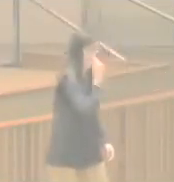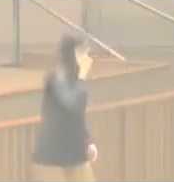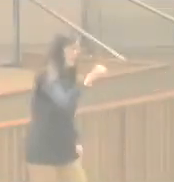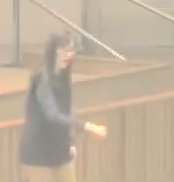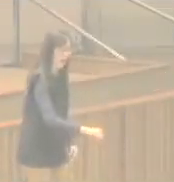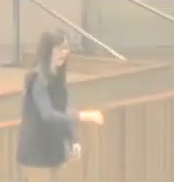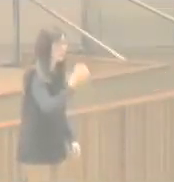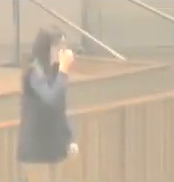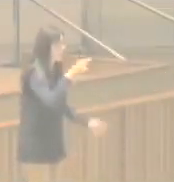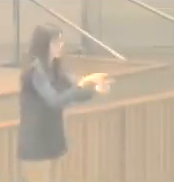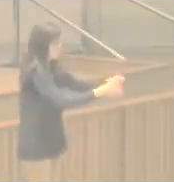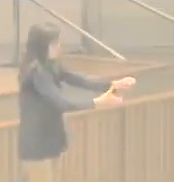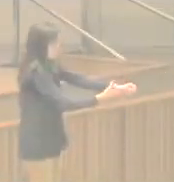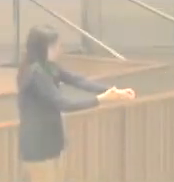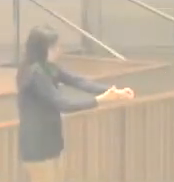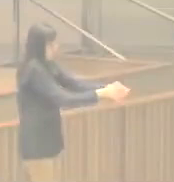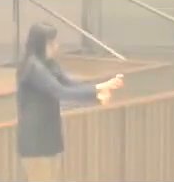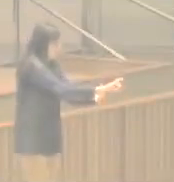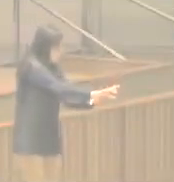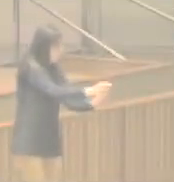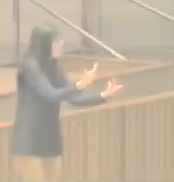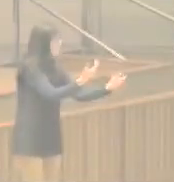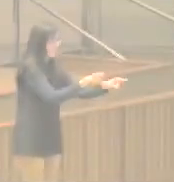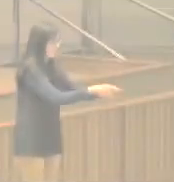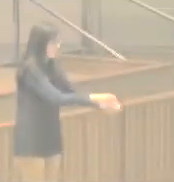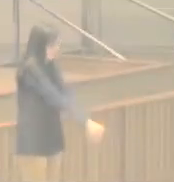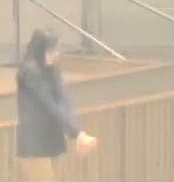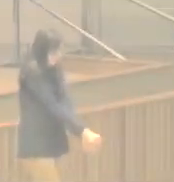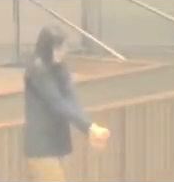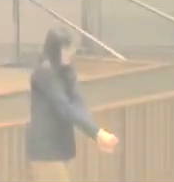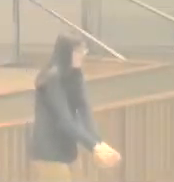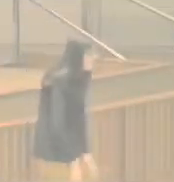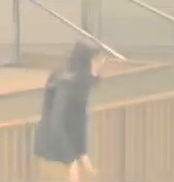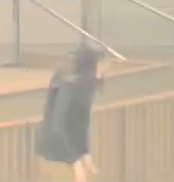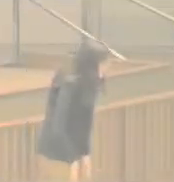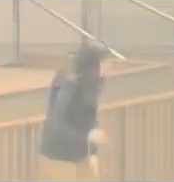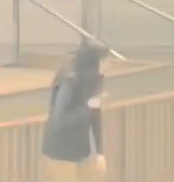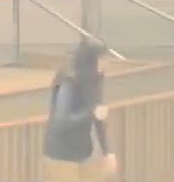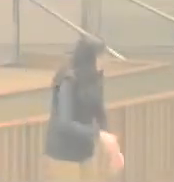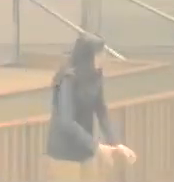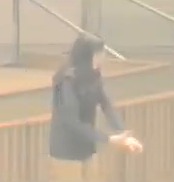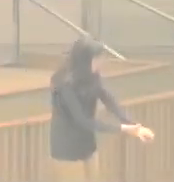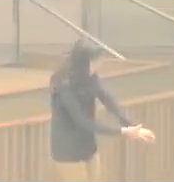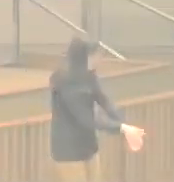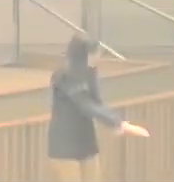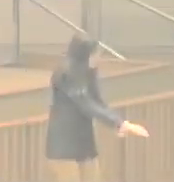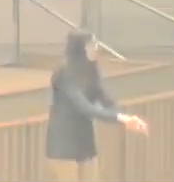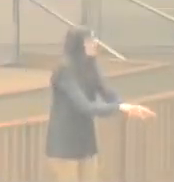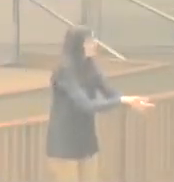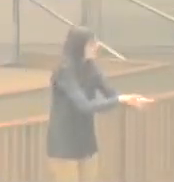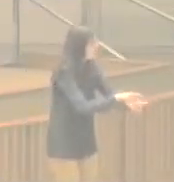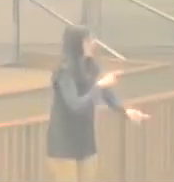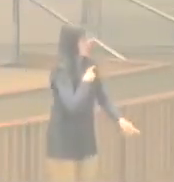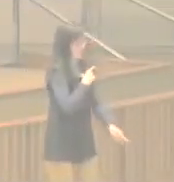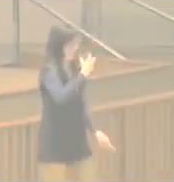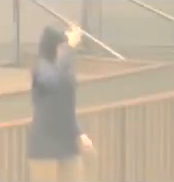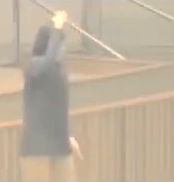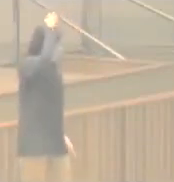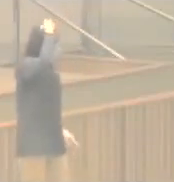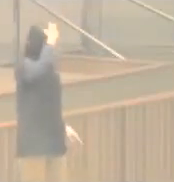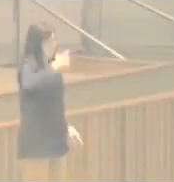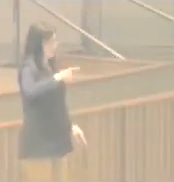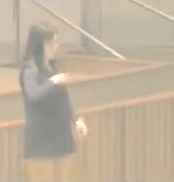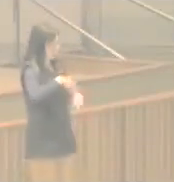isso, colocaram correntes nas suas mãos, correntes nos seus pés. E sabe o que fizeram? Fizeram esse rei sair do